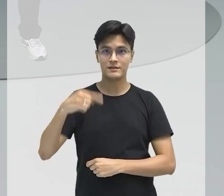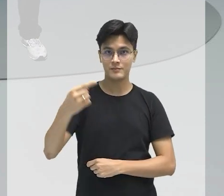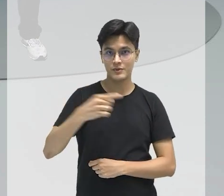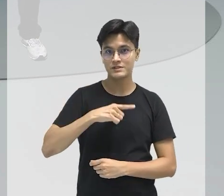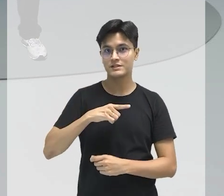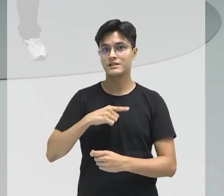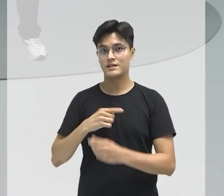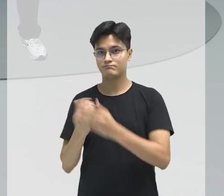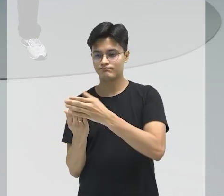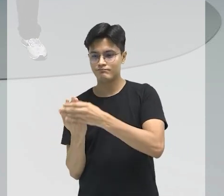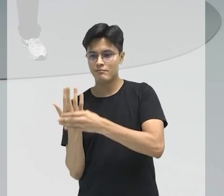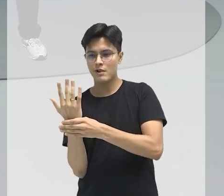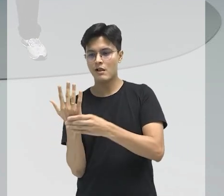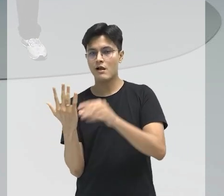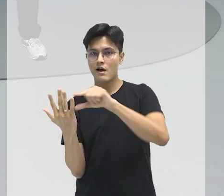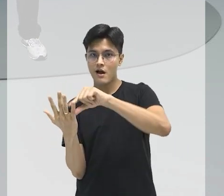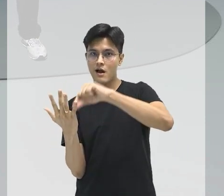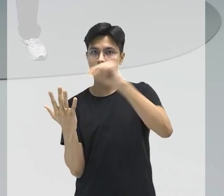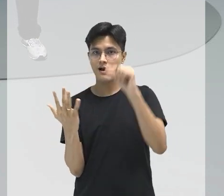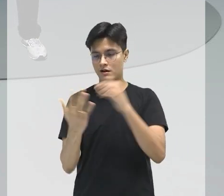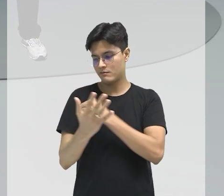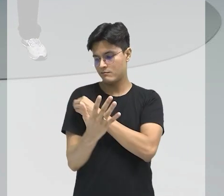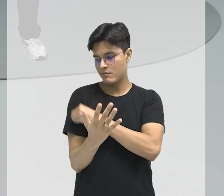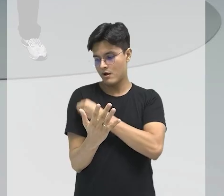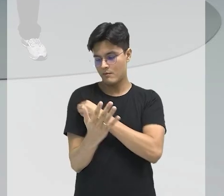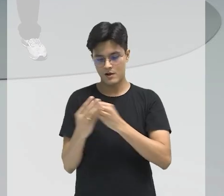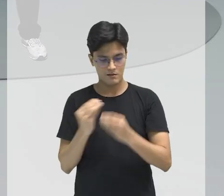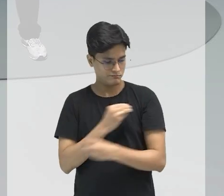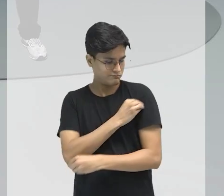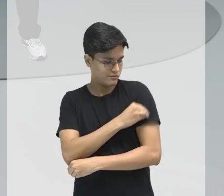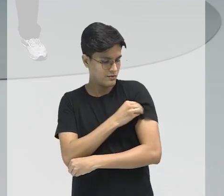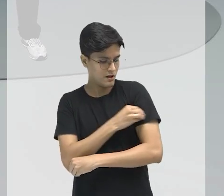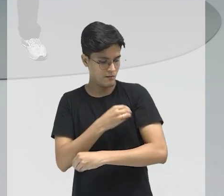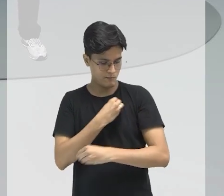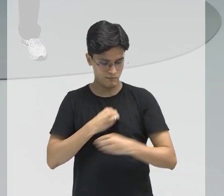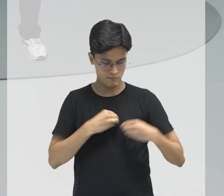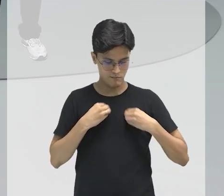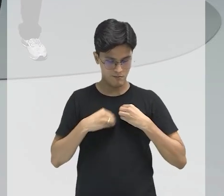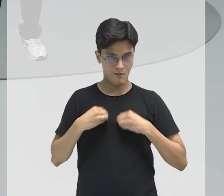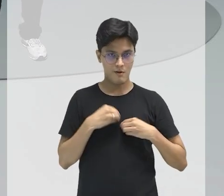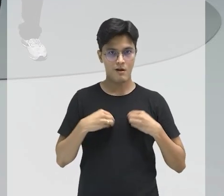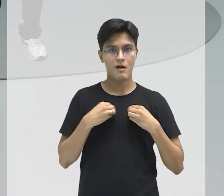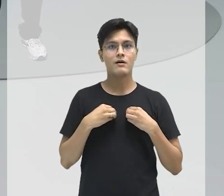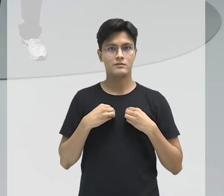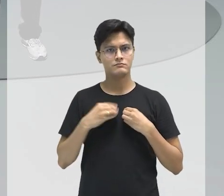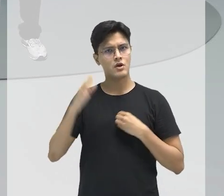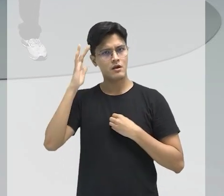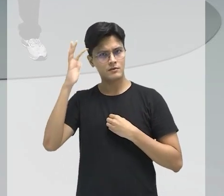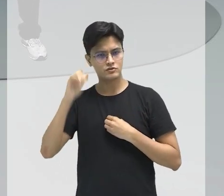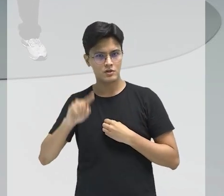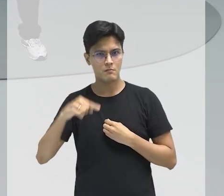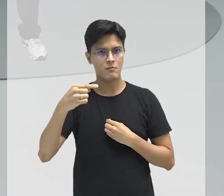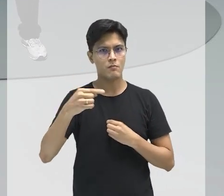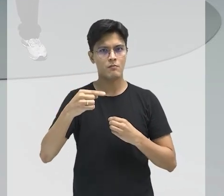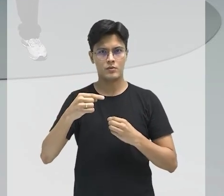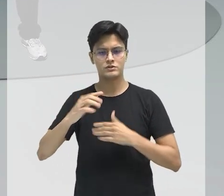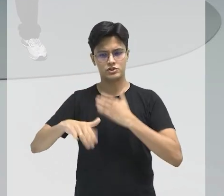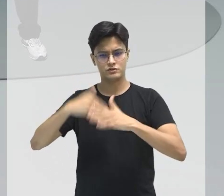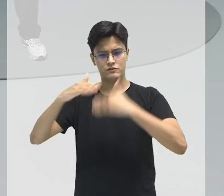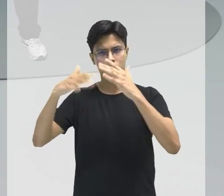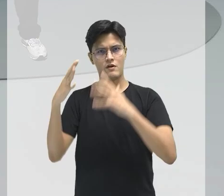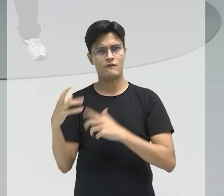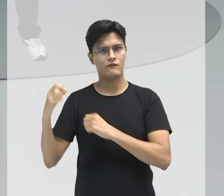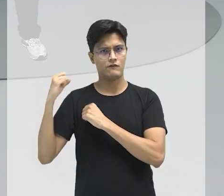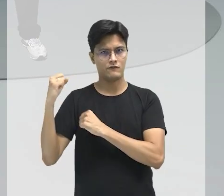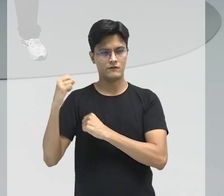deve ter um efeito, né, de deixar eles mais fortes, né? Ou digamos que não é que ele vai ficar, né, vai virar um